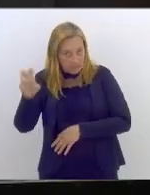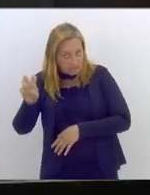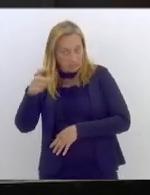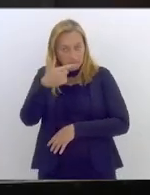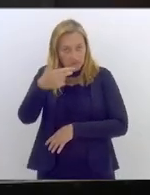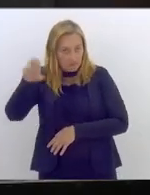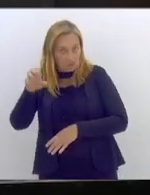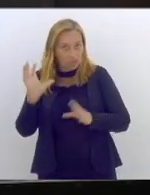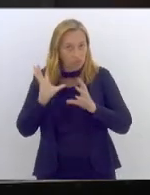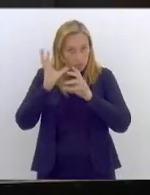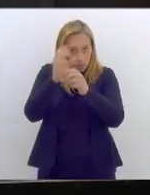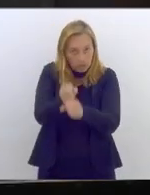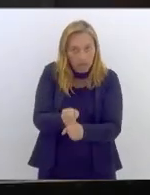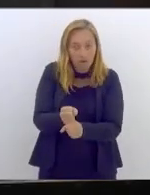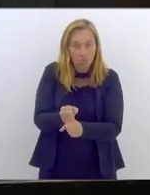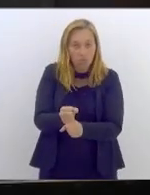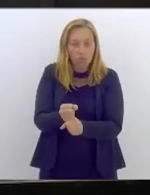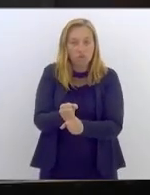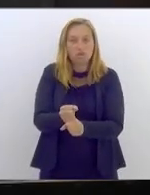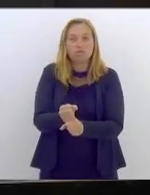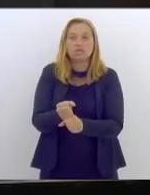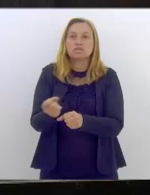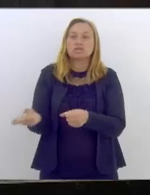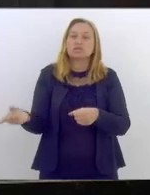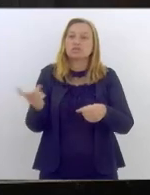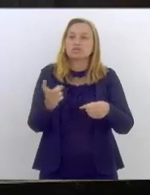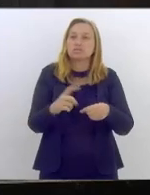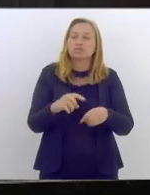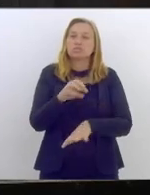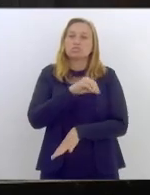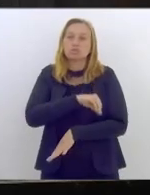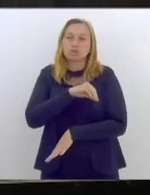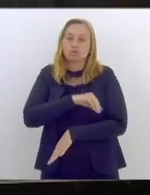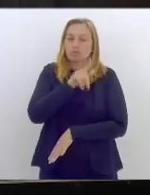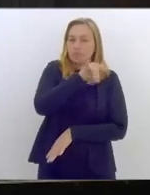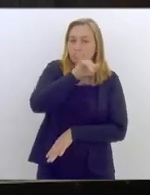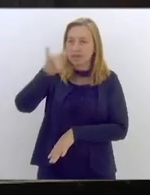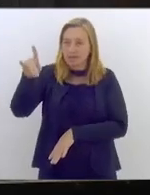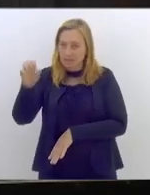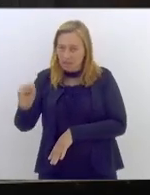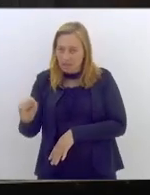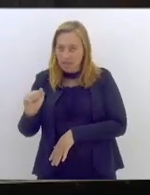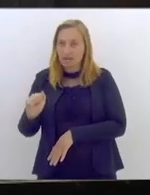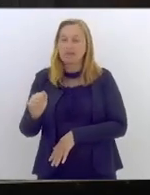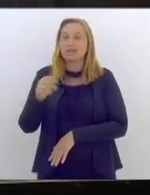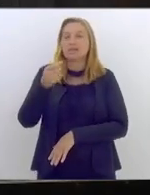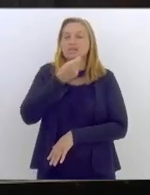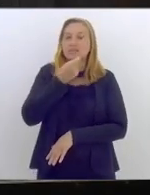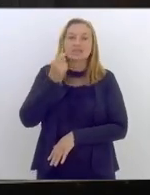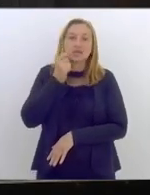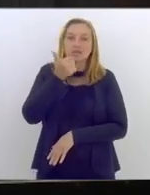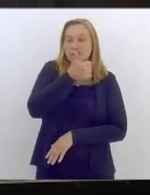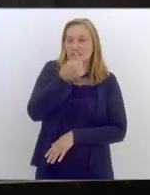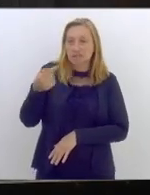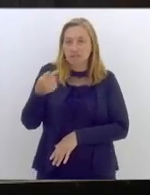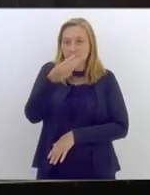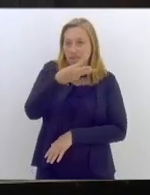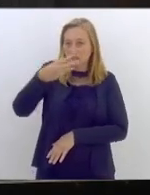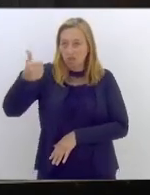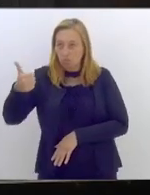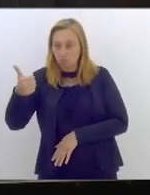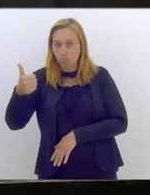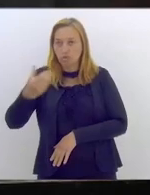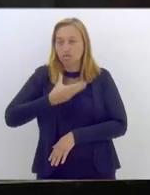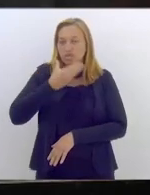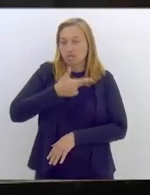do total da recomposição do índice IPCA de setembro de 17 a 31 de dezembro de